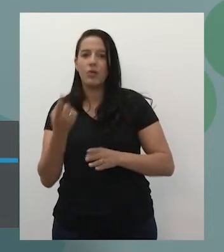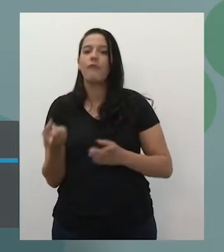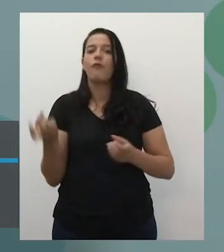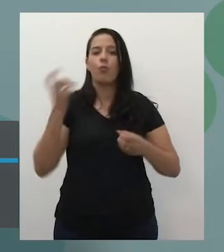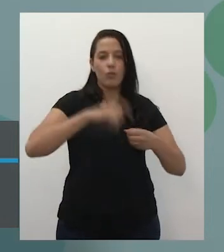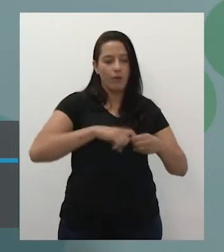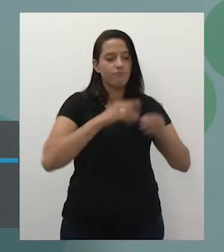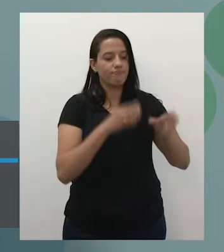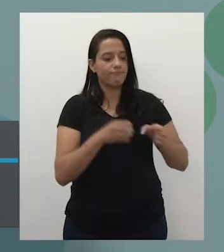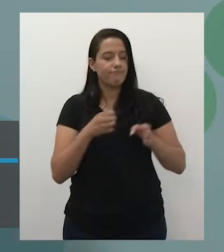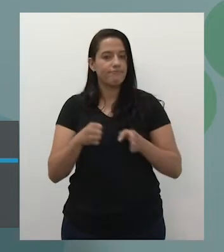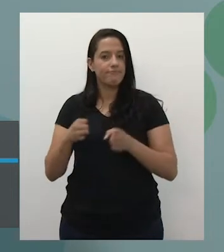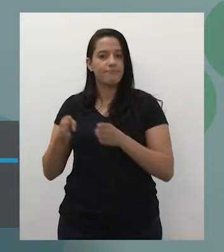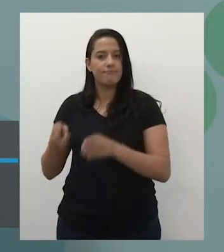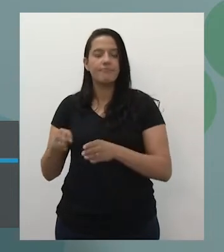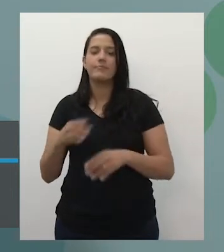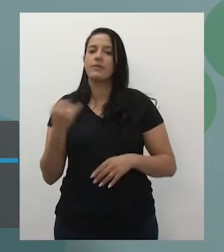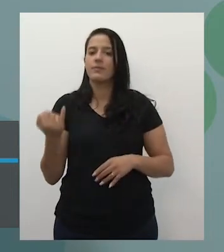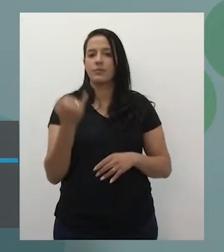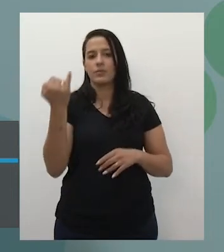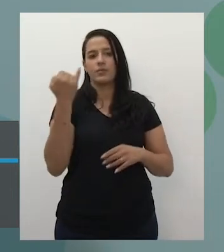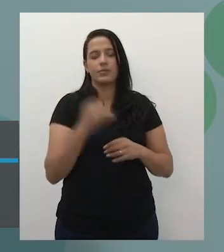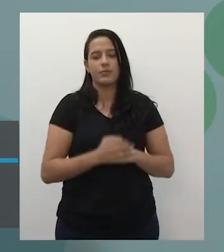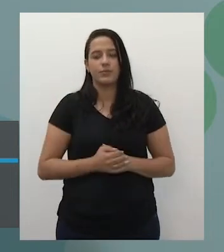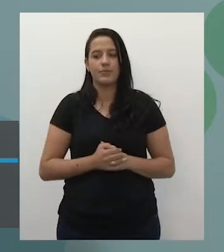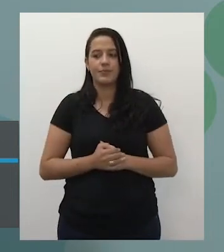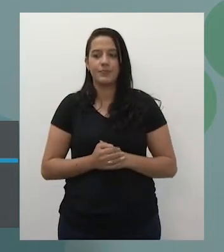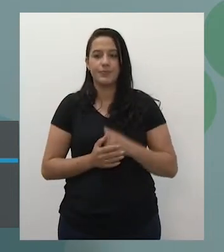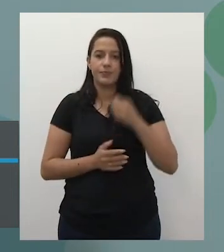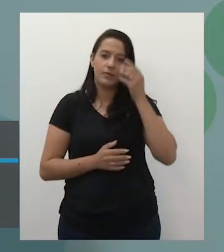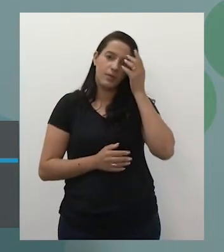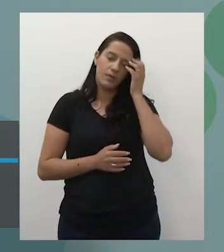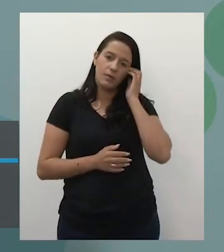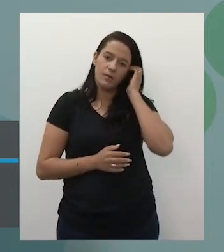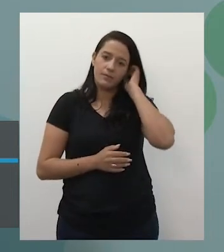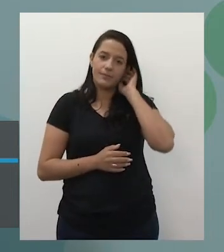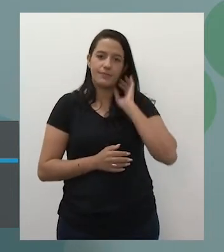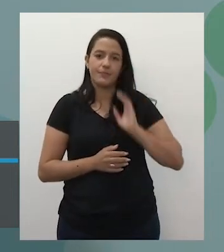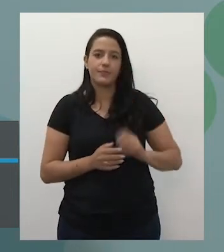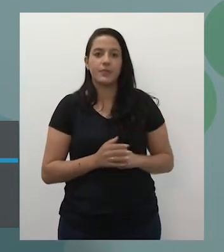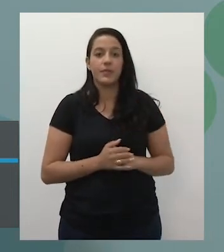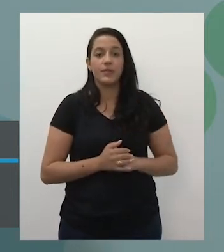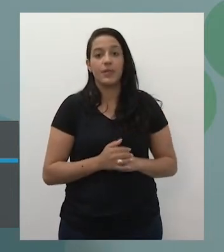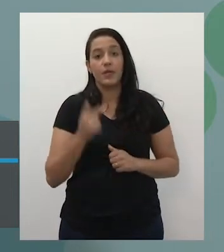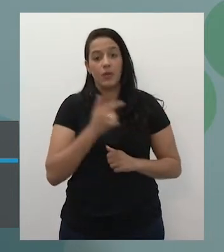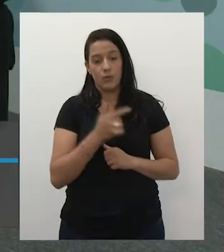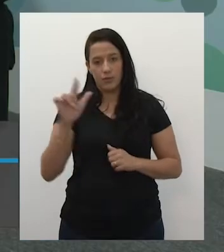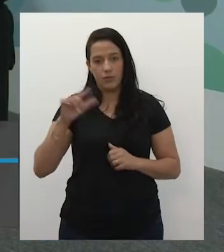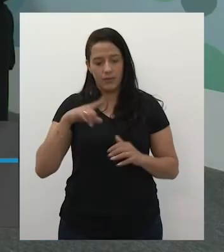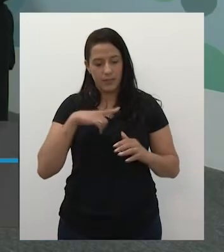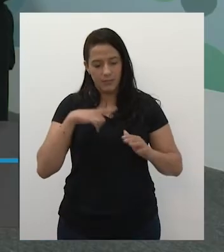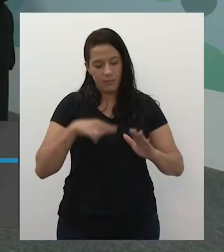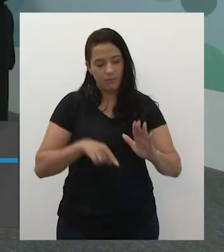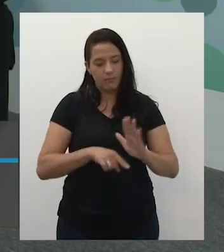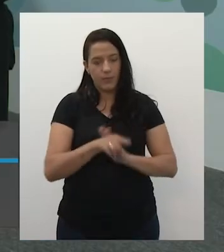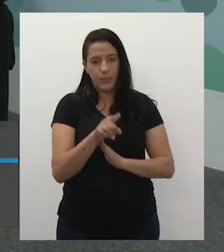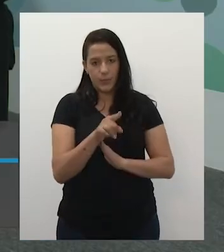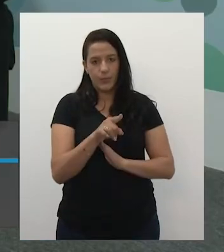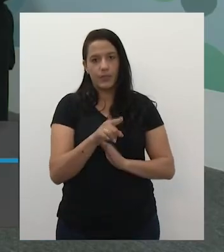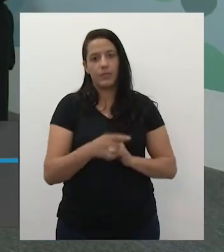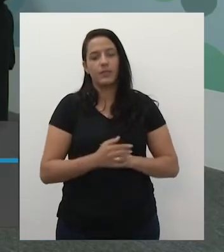gente percebe aqui nessa roda de conversa, quando as pessoas compartilham as suas dificuldades e as suas facilidades,